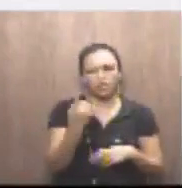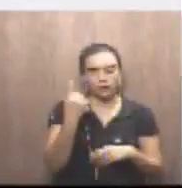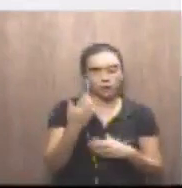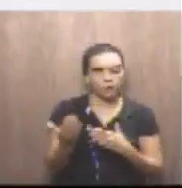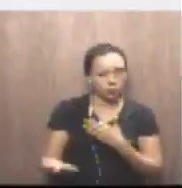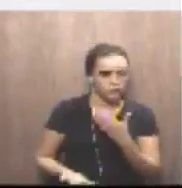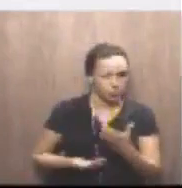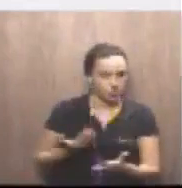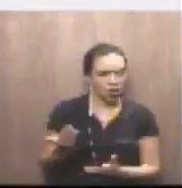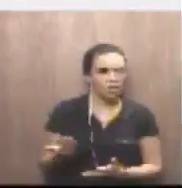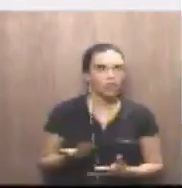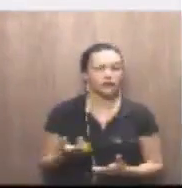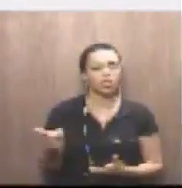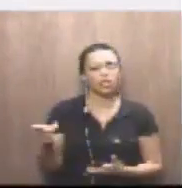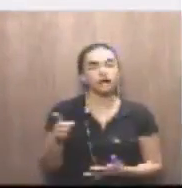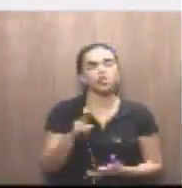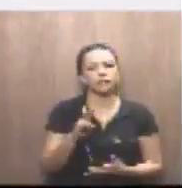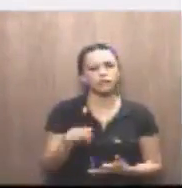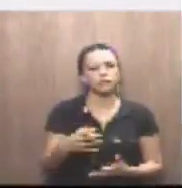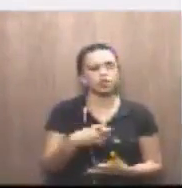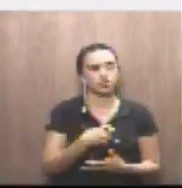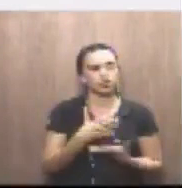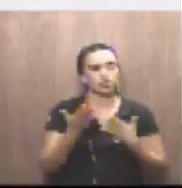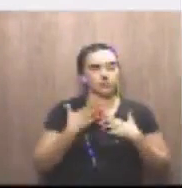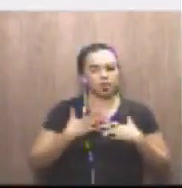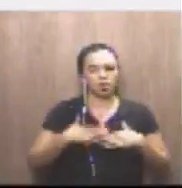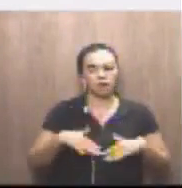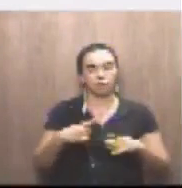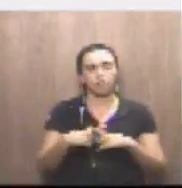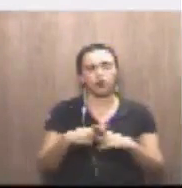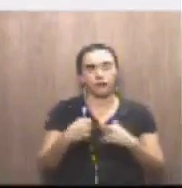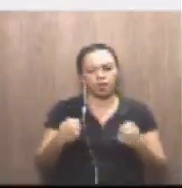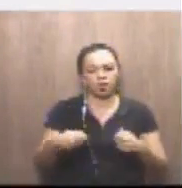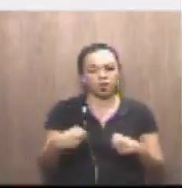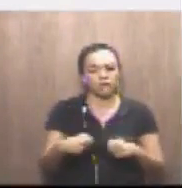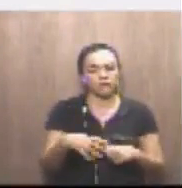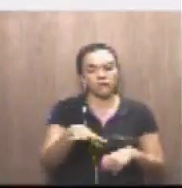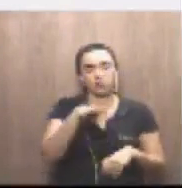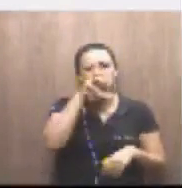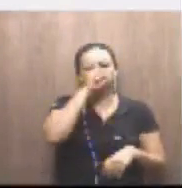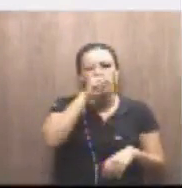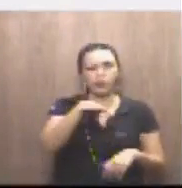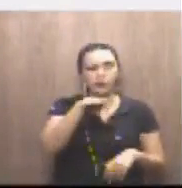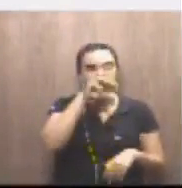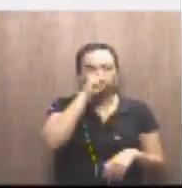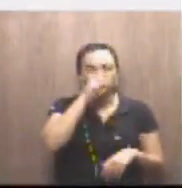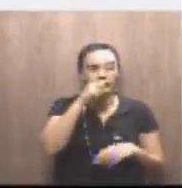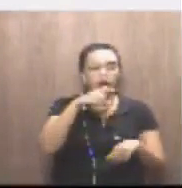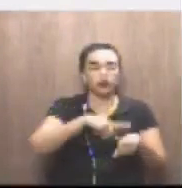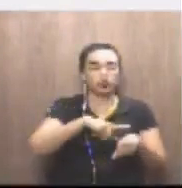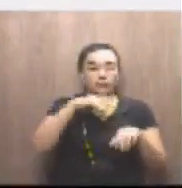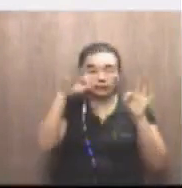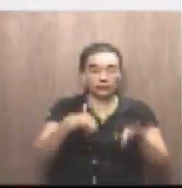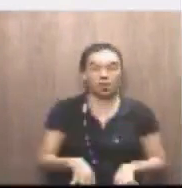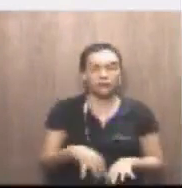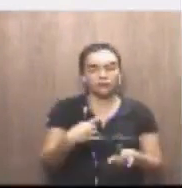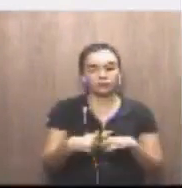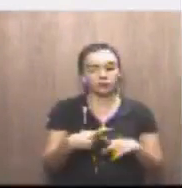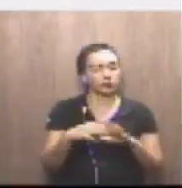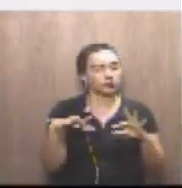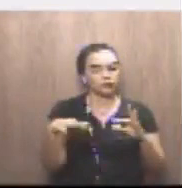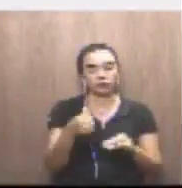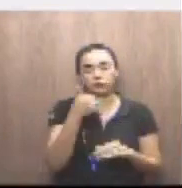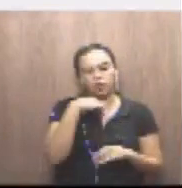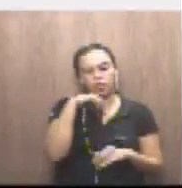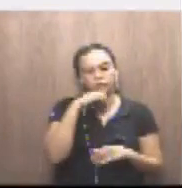bem assistida, aí ela vai. Porque ela precisa respirar de forma adequada. Porque tudo que a